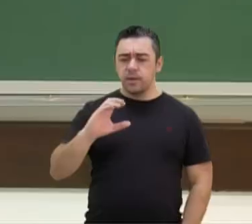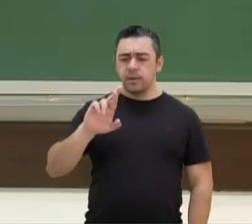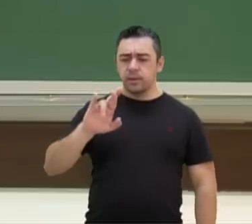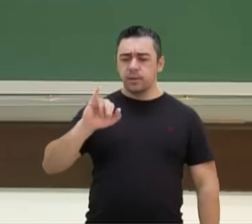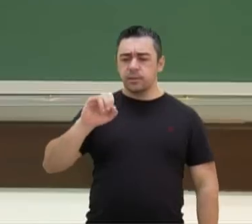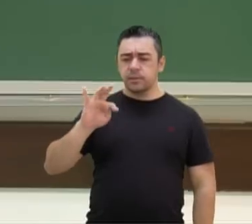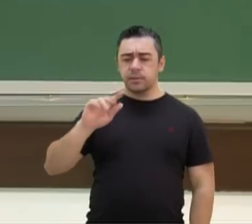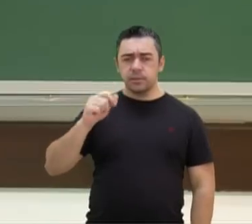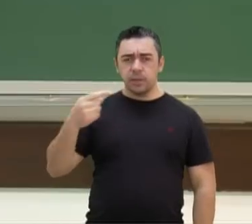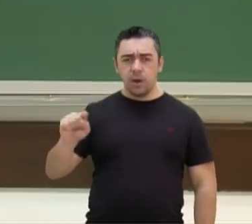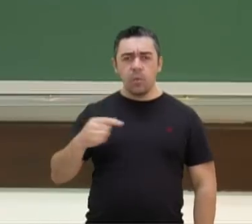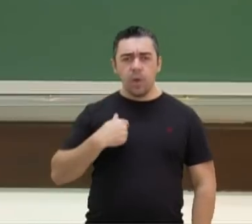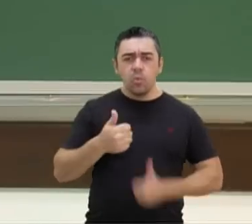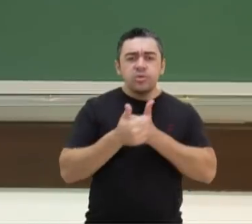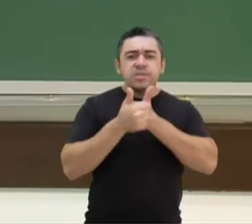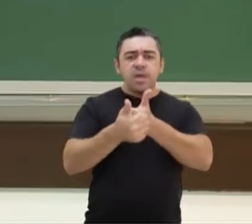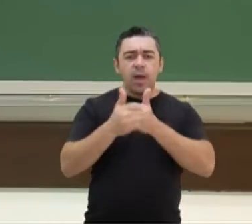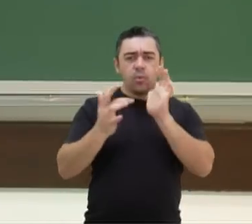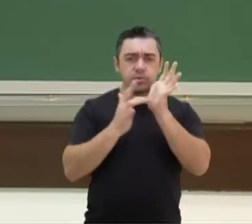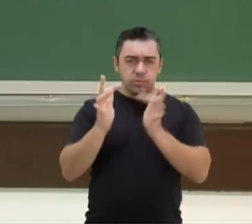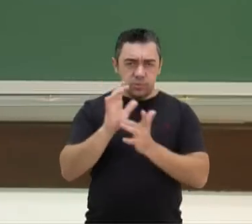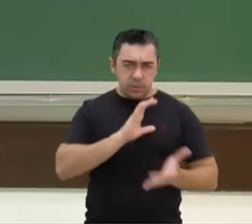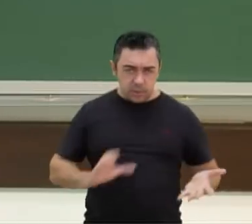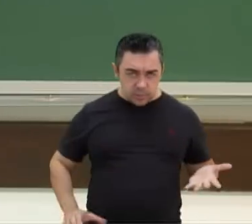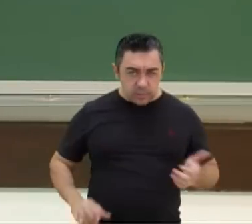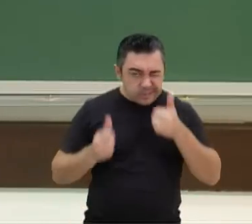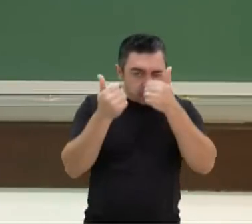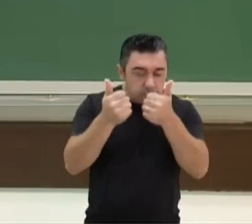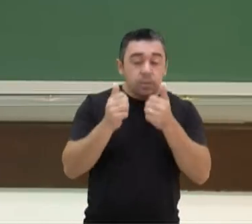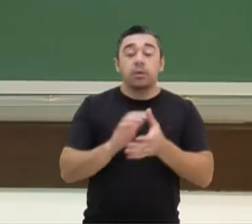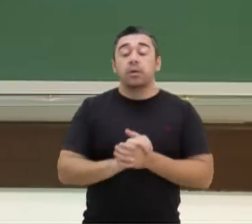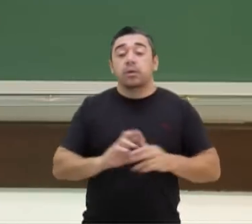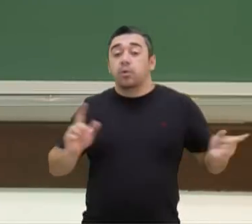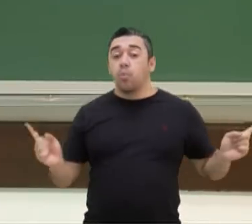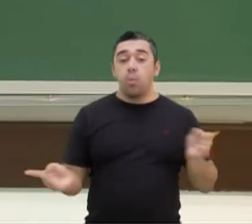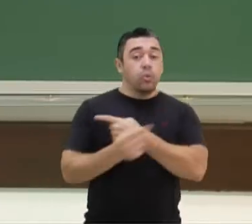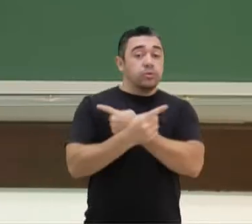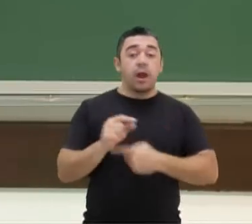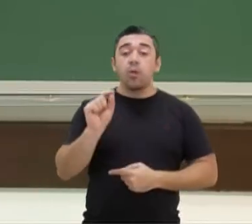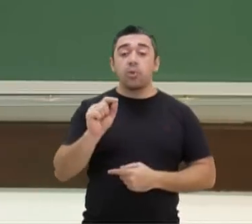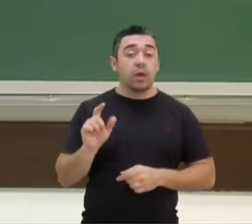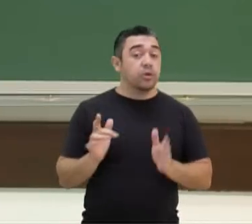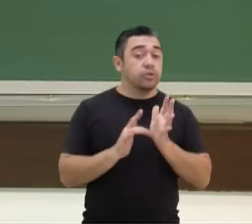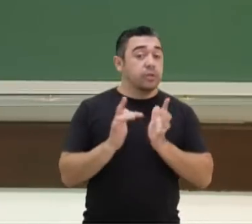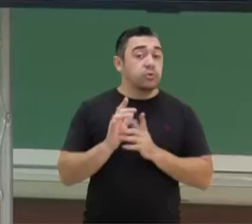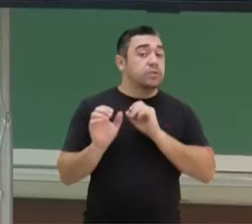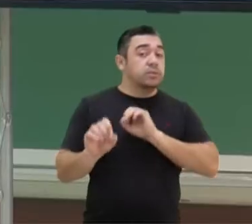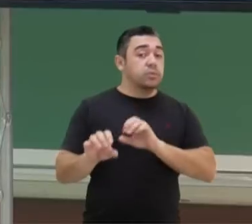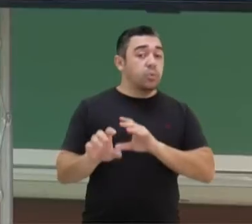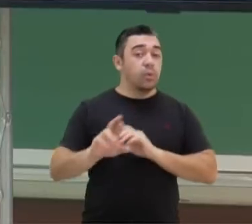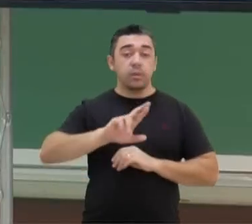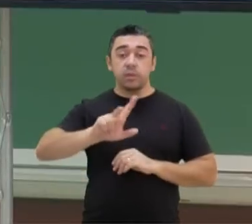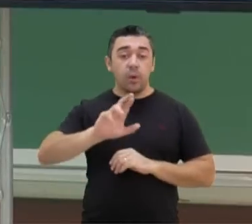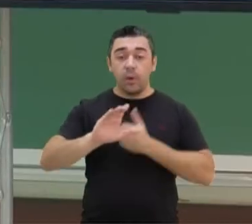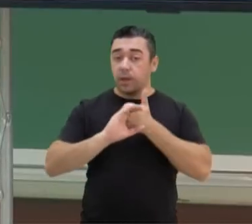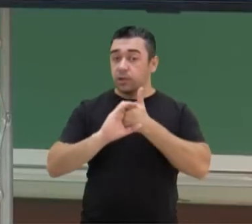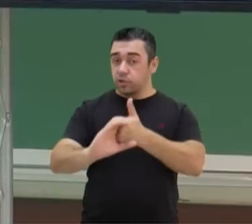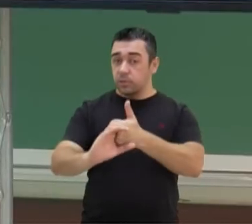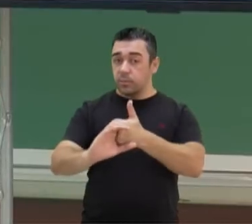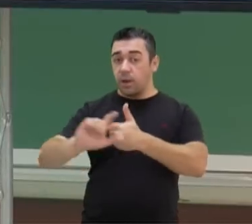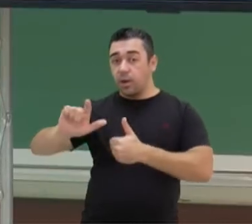Ora, seguir a Cristo. Logo, tudo aquilo que é contrário ao que Jesus ensinou não é